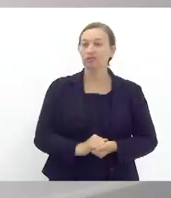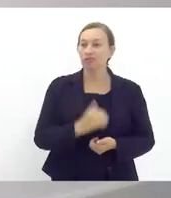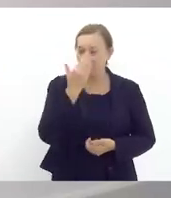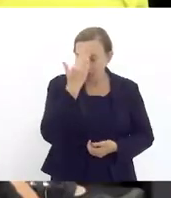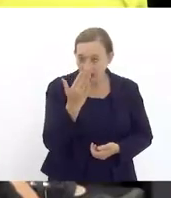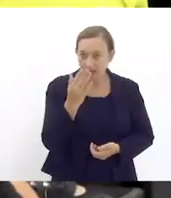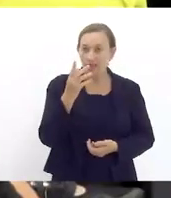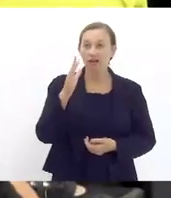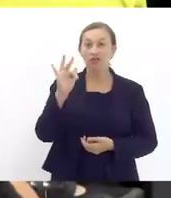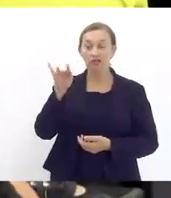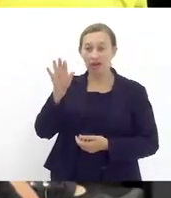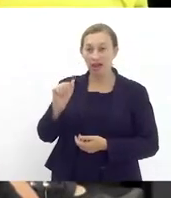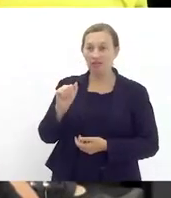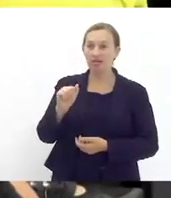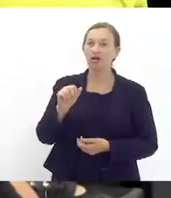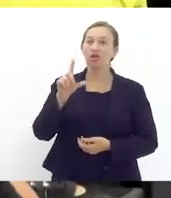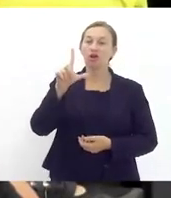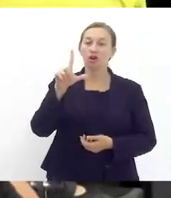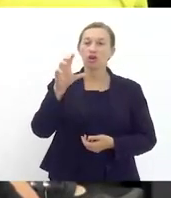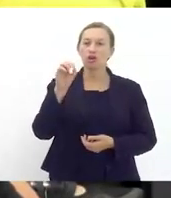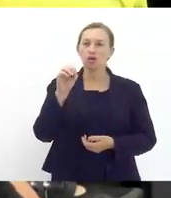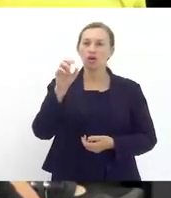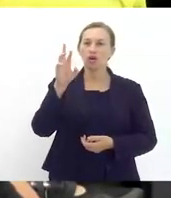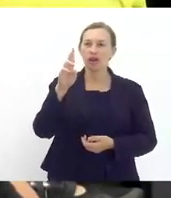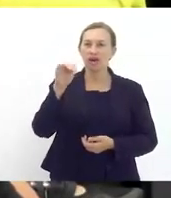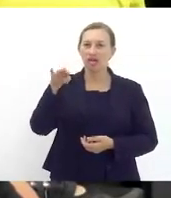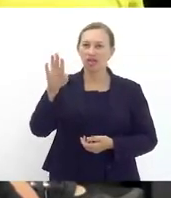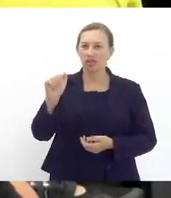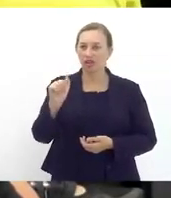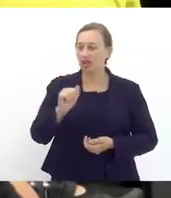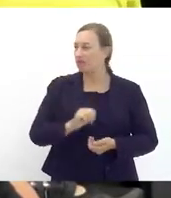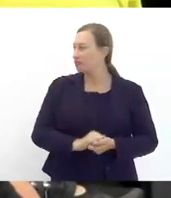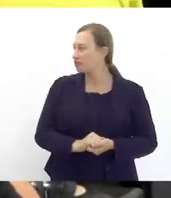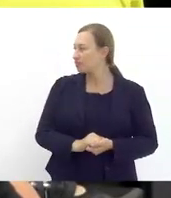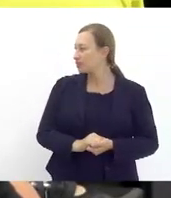Flávia Lorena Vital é papo reto